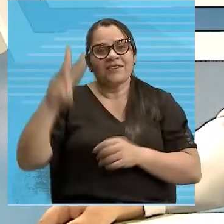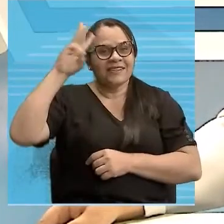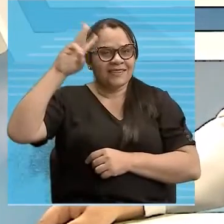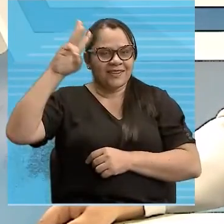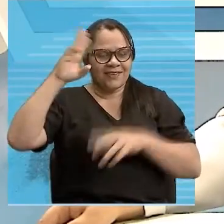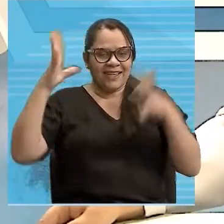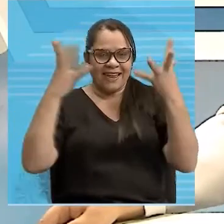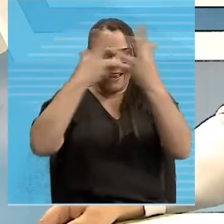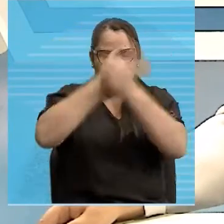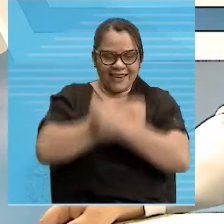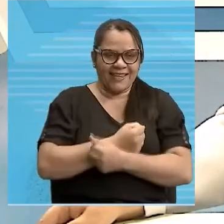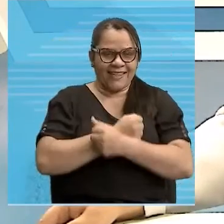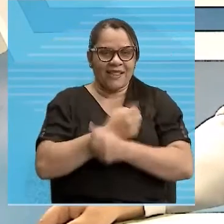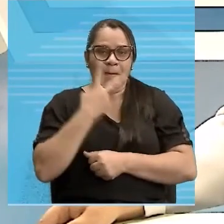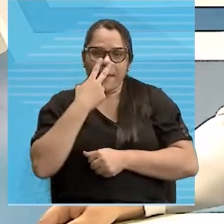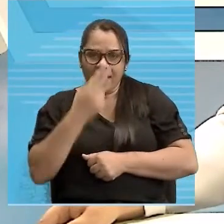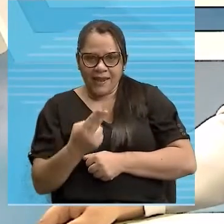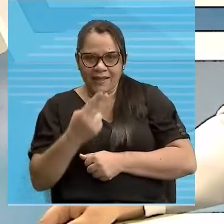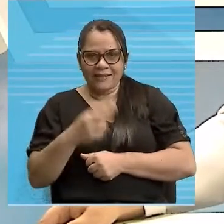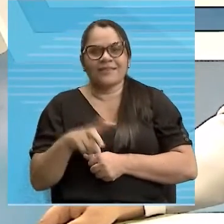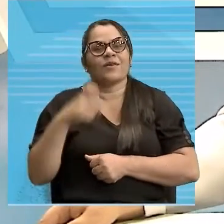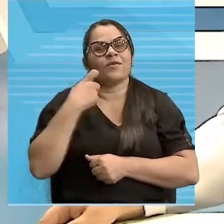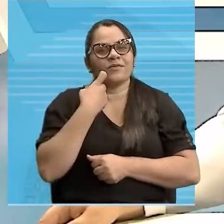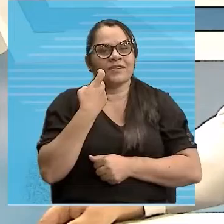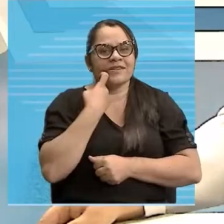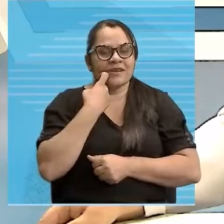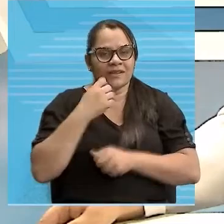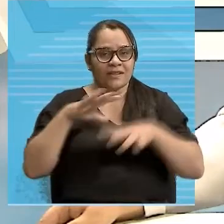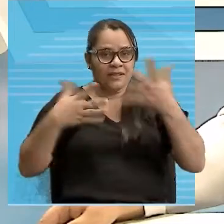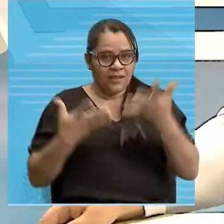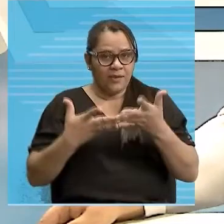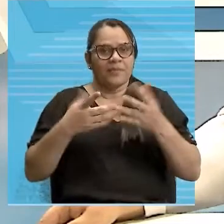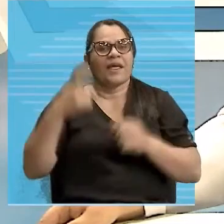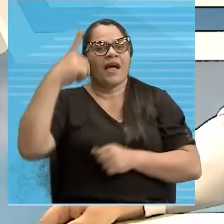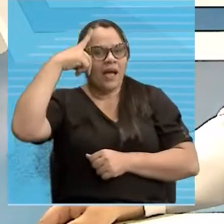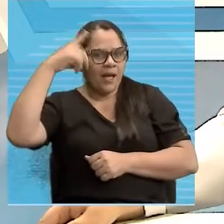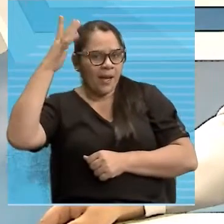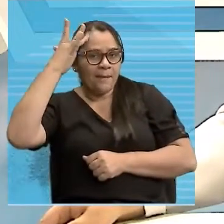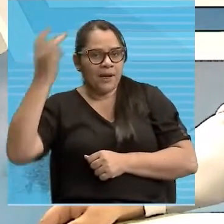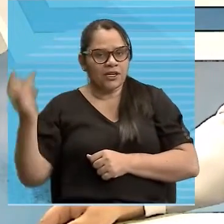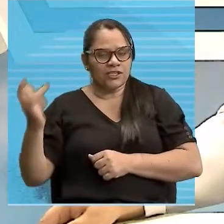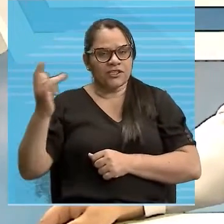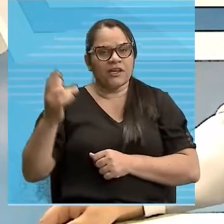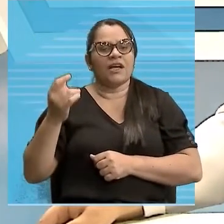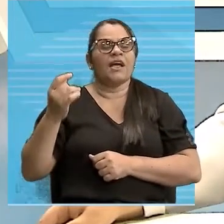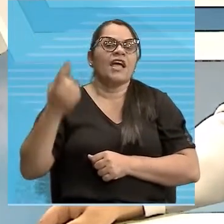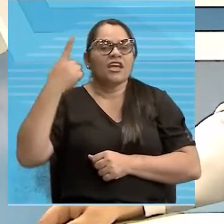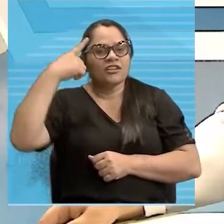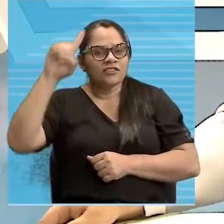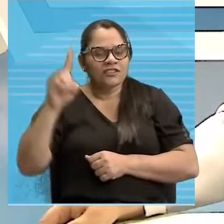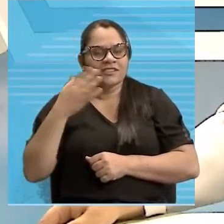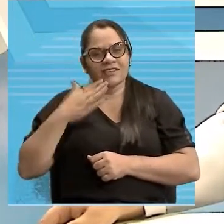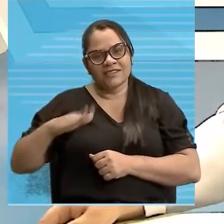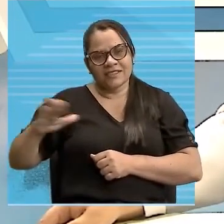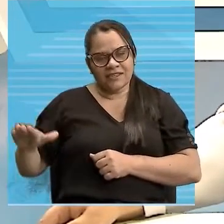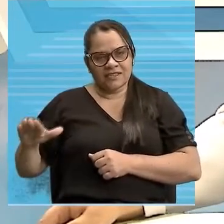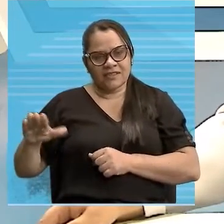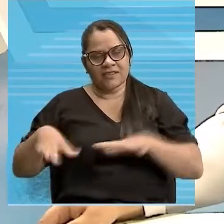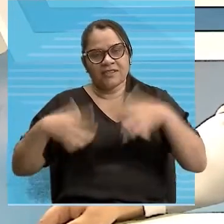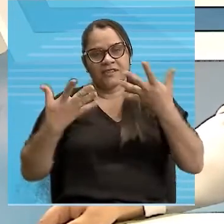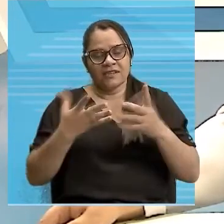hein, gente? Aí, amanhã é dia de Nossa Senhora da Aparecida, dia da criança. De já, rendo as